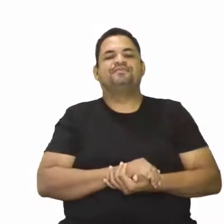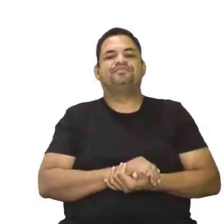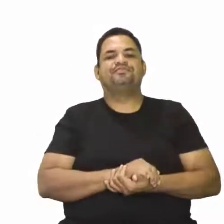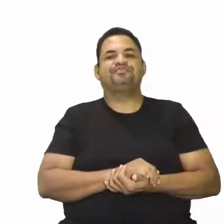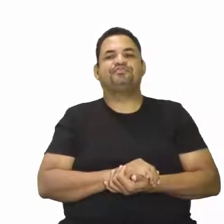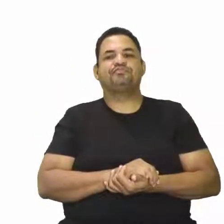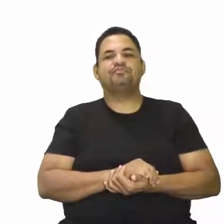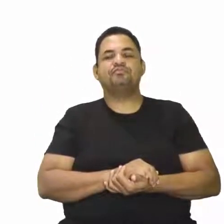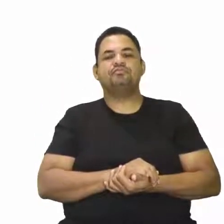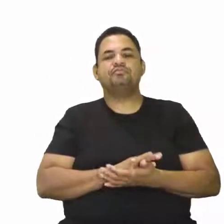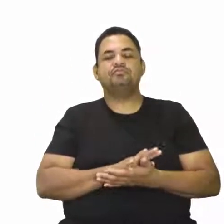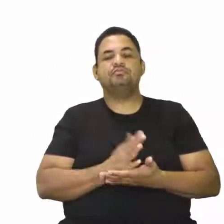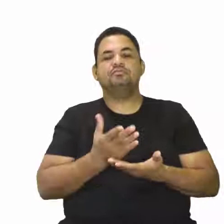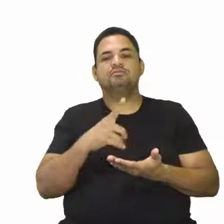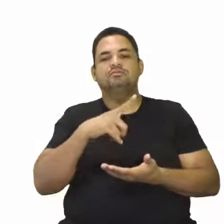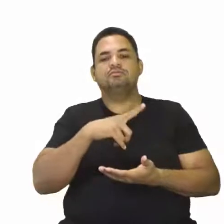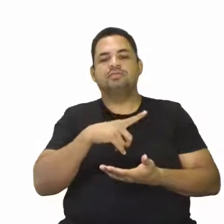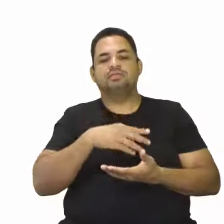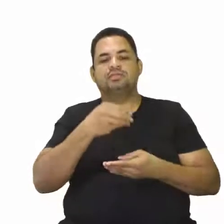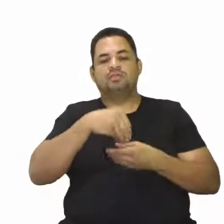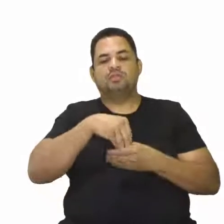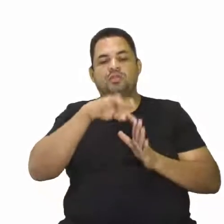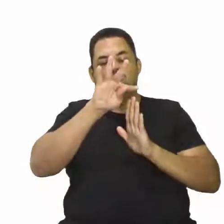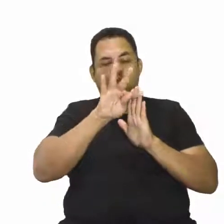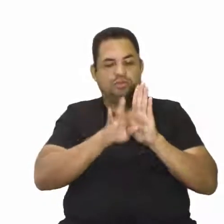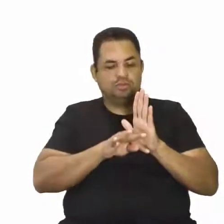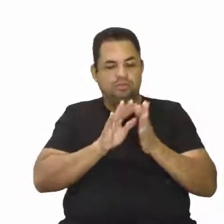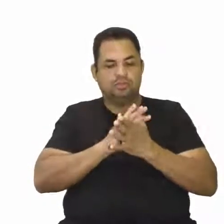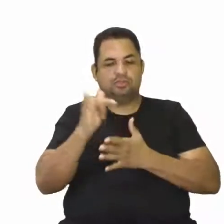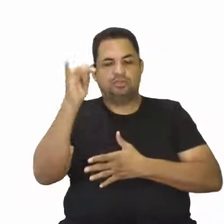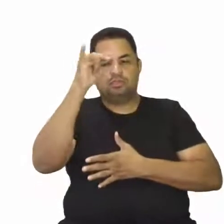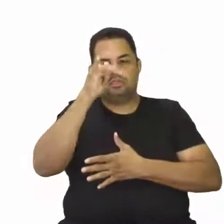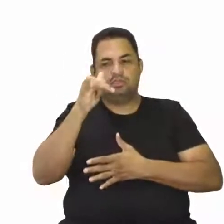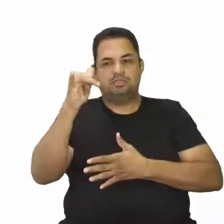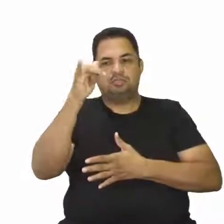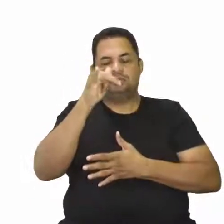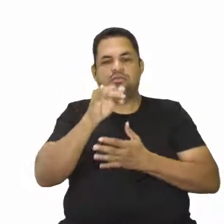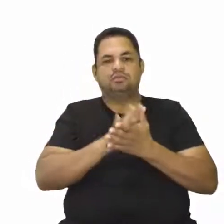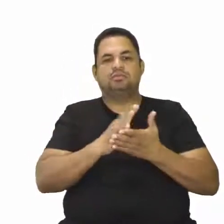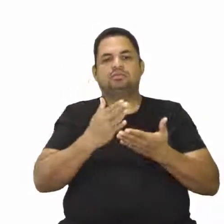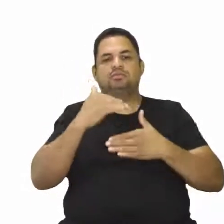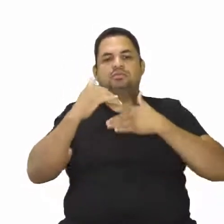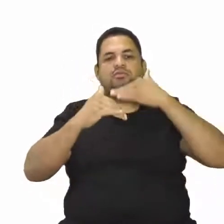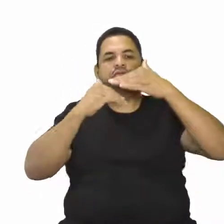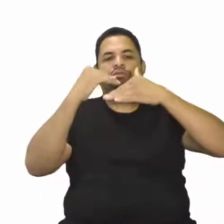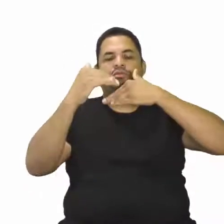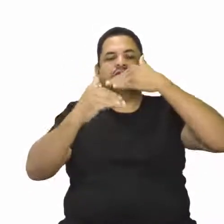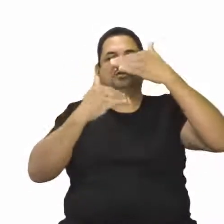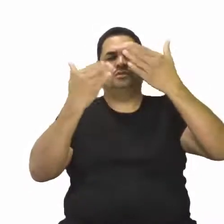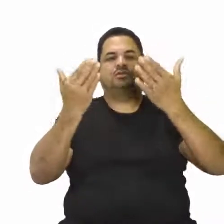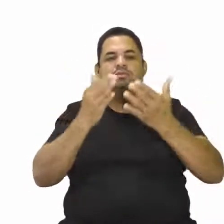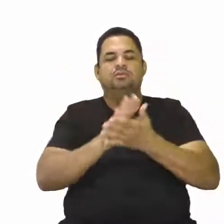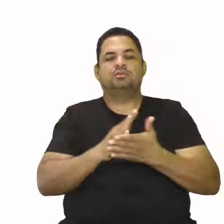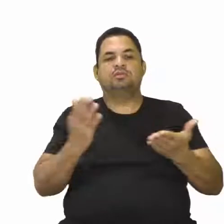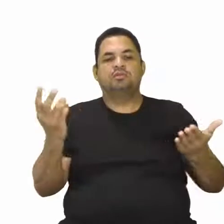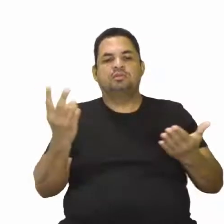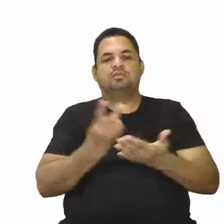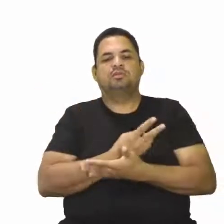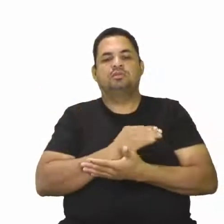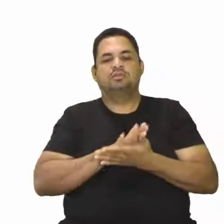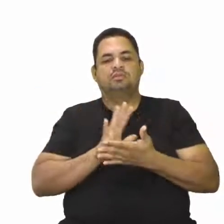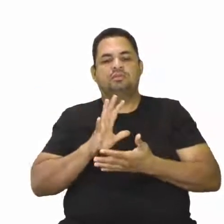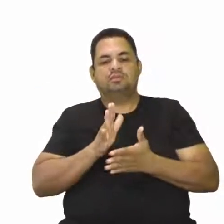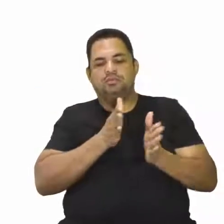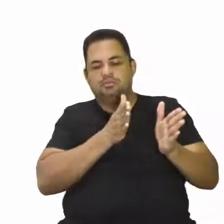acontecimentos, ele compõe um texto narrativo e o seu desenvolvimento se dá no